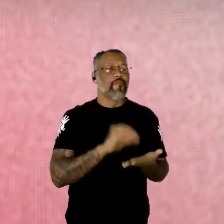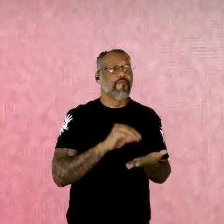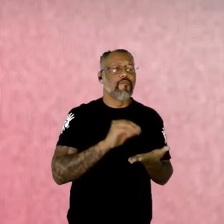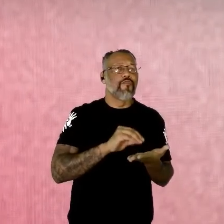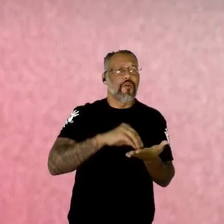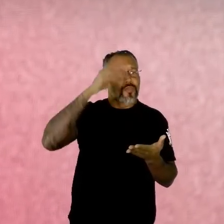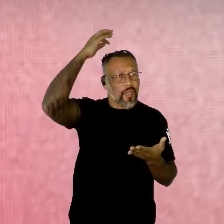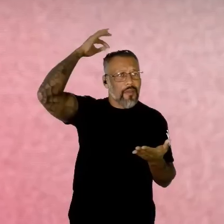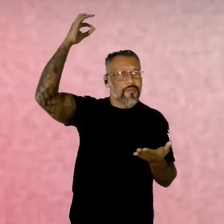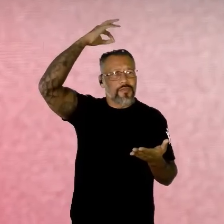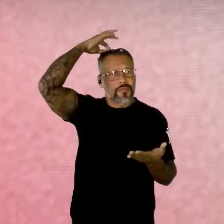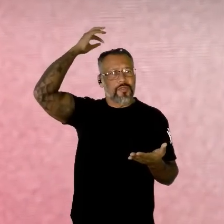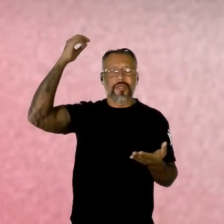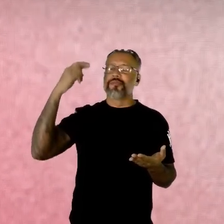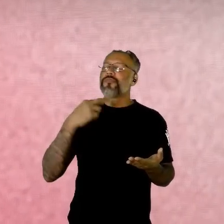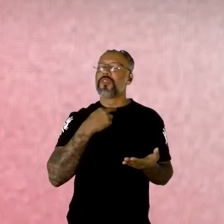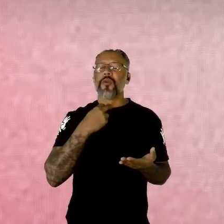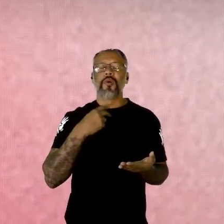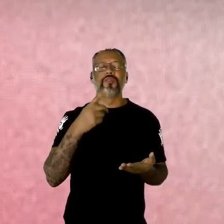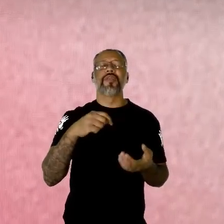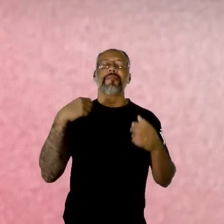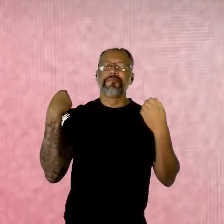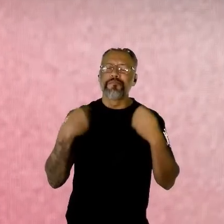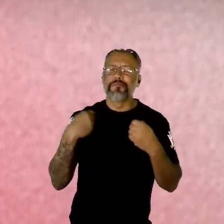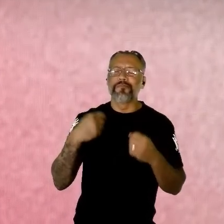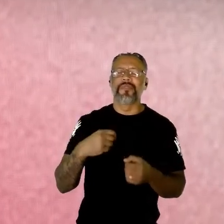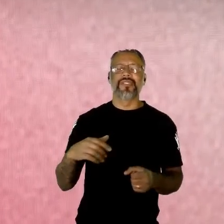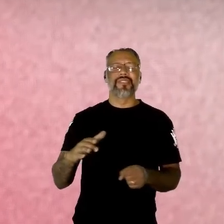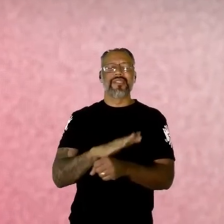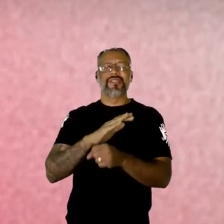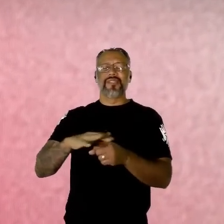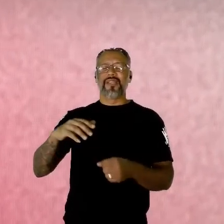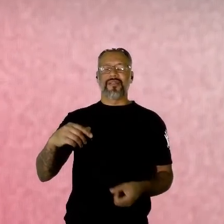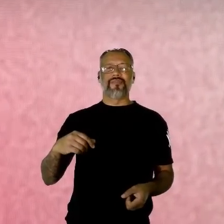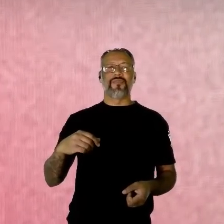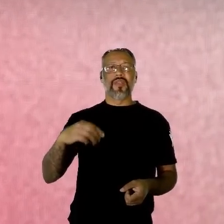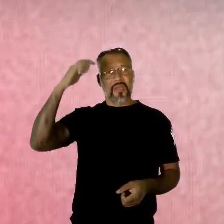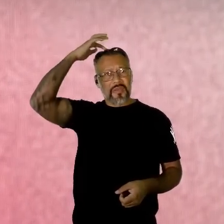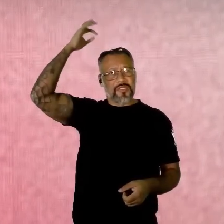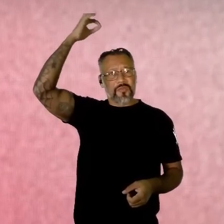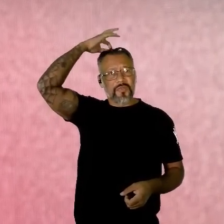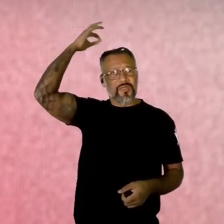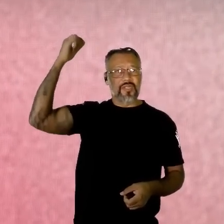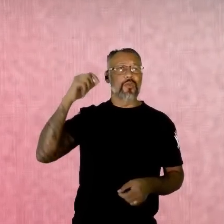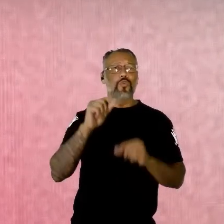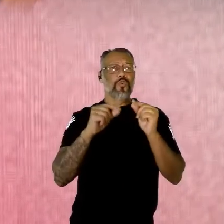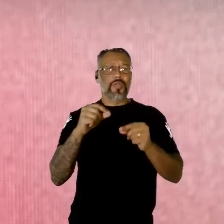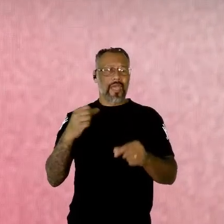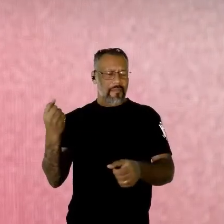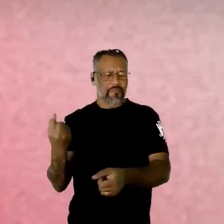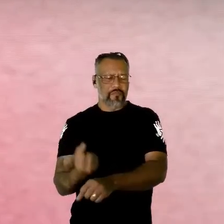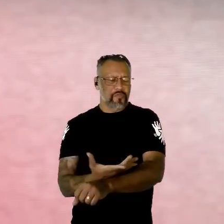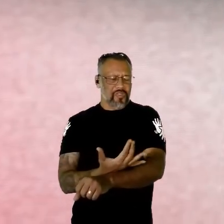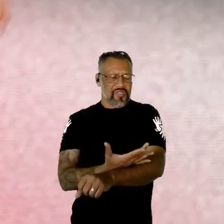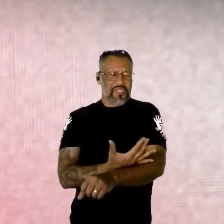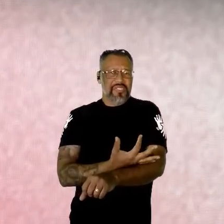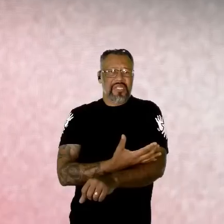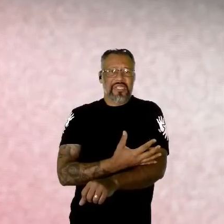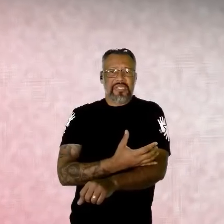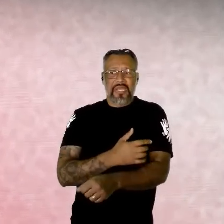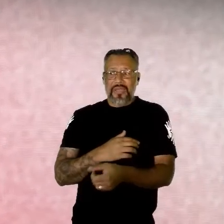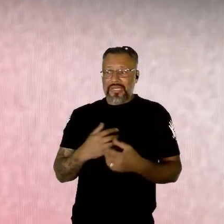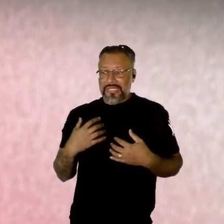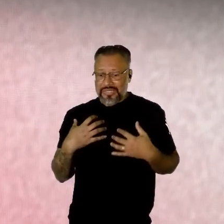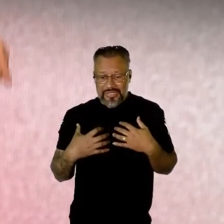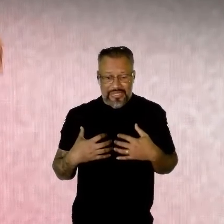ter aquele que a terceira pessoa da Trindade ele não é uma sensação ele não é o arrepio na nuca ele não é um vento